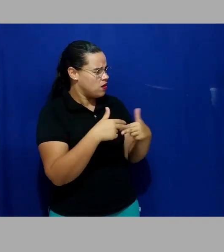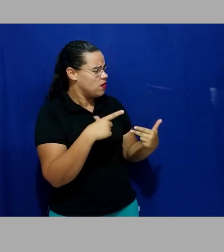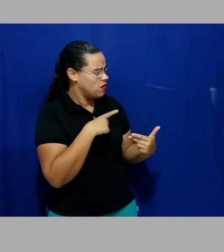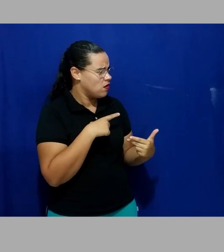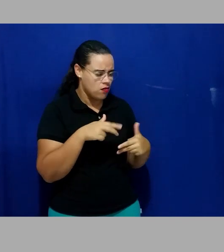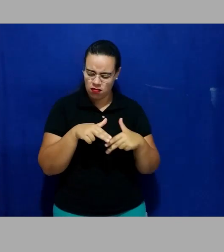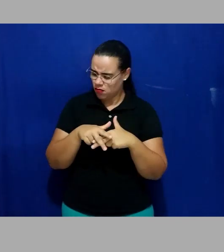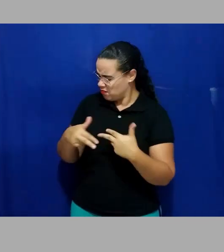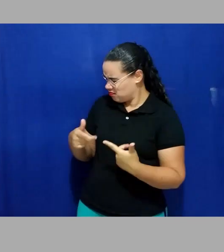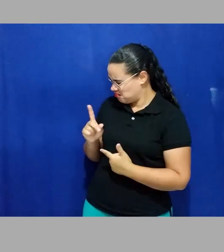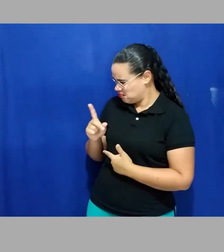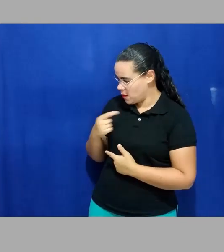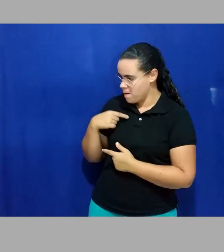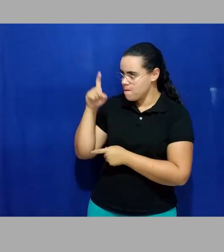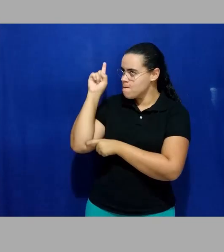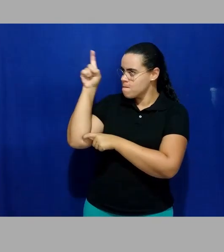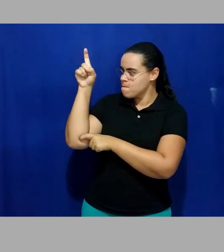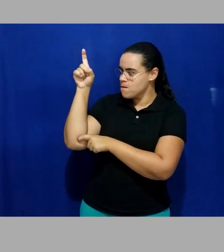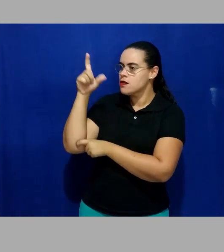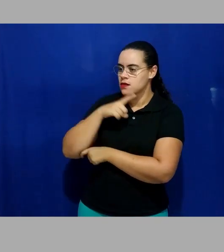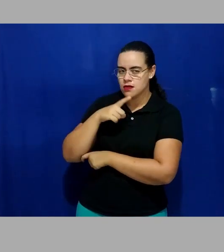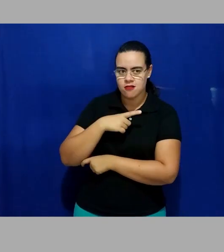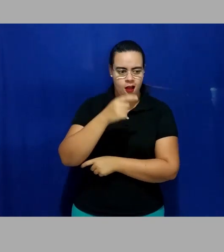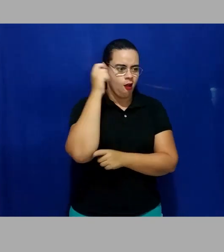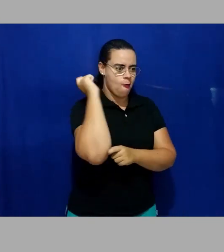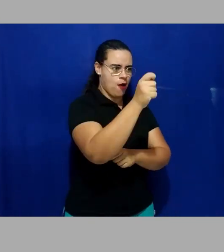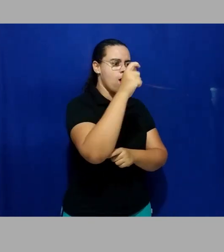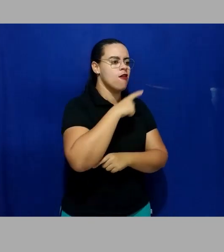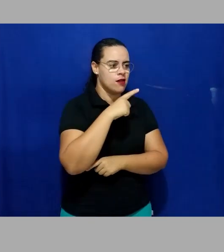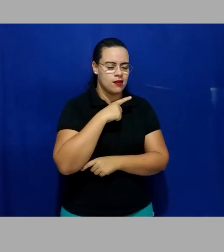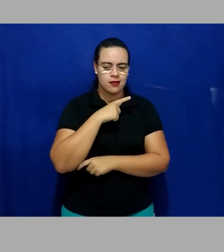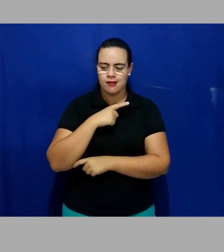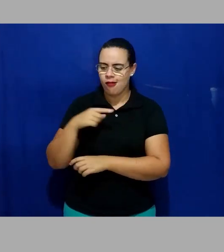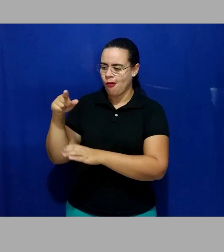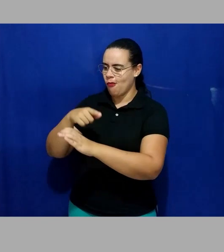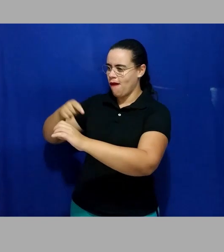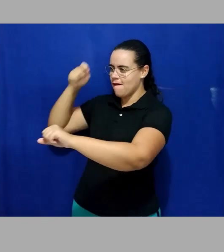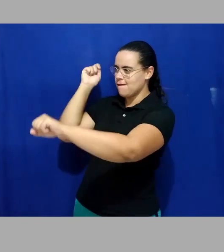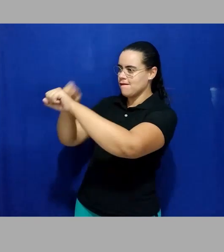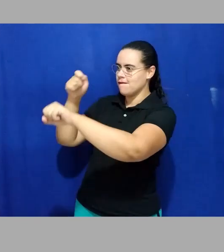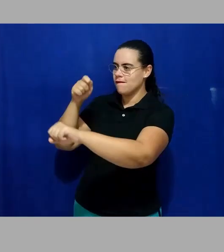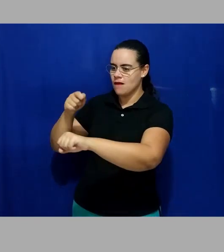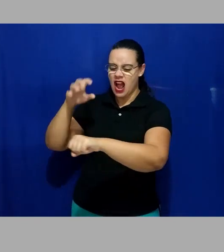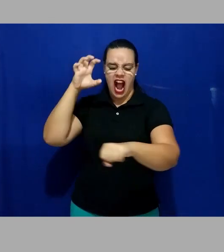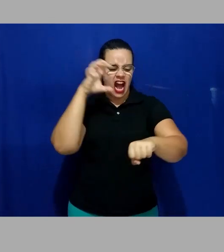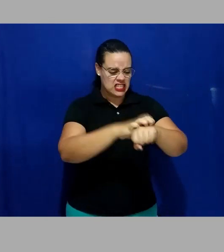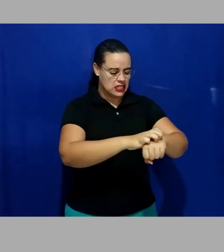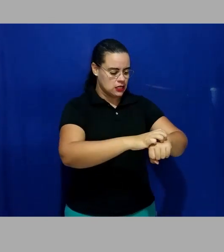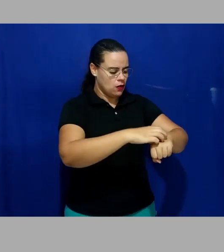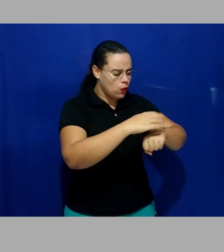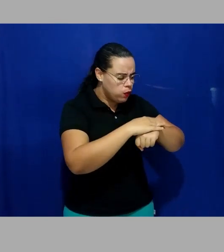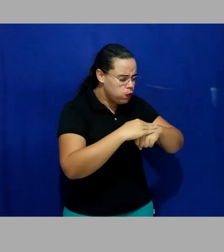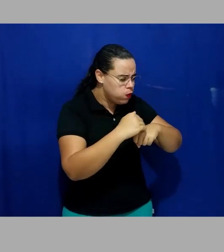que eu sou binário, acho que eu sou binária. Tenho a foice e o martelo, tenho a cruz e a espada. Eu dou o